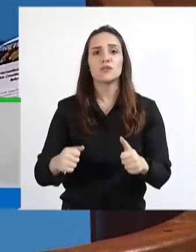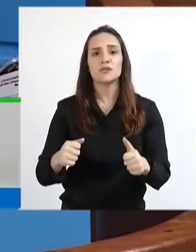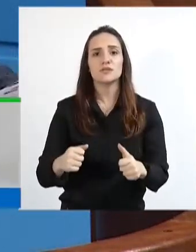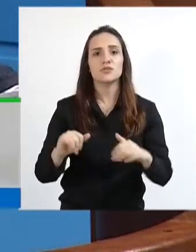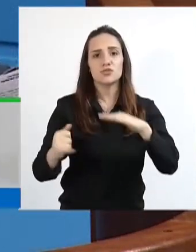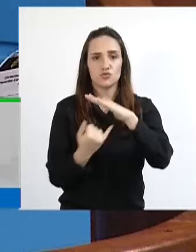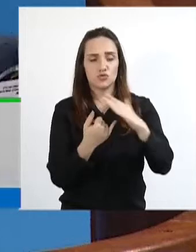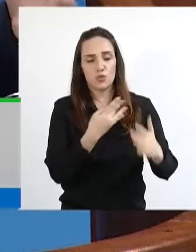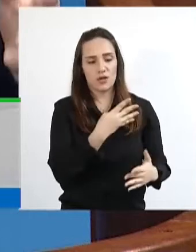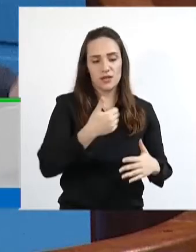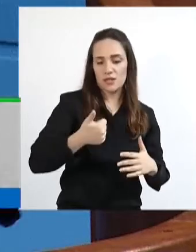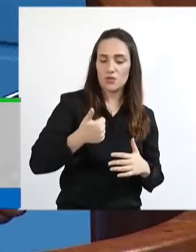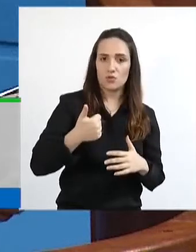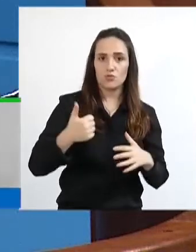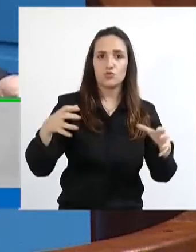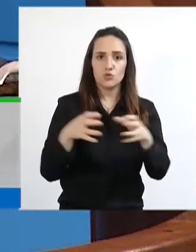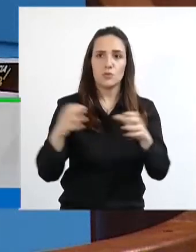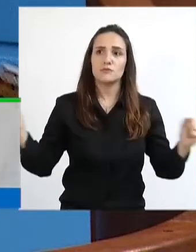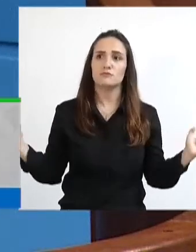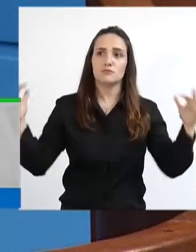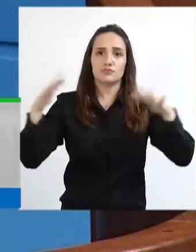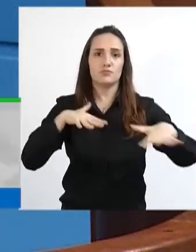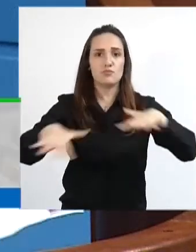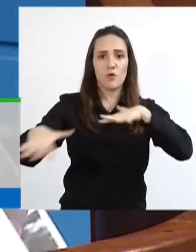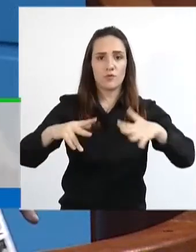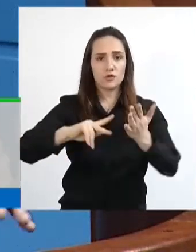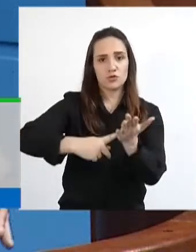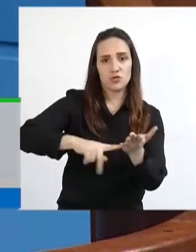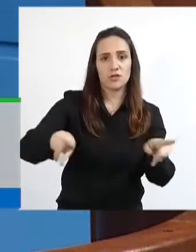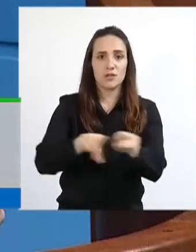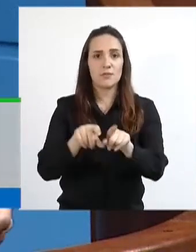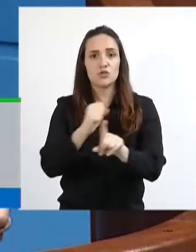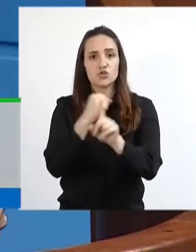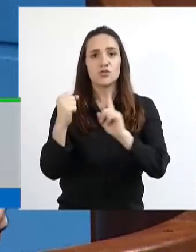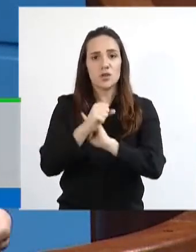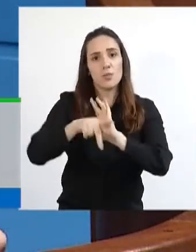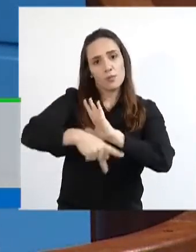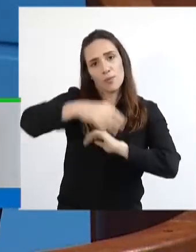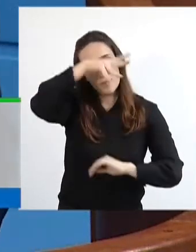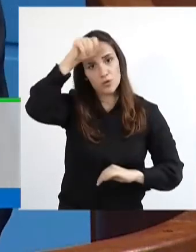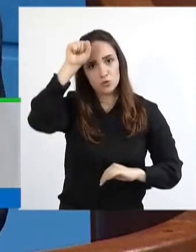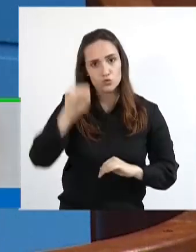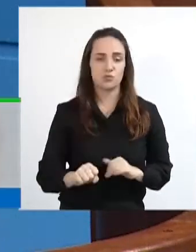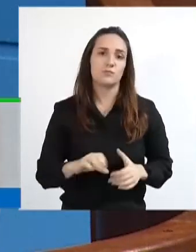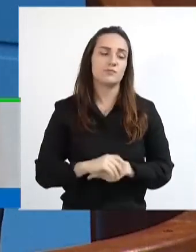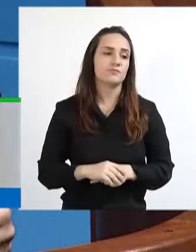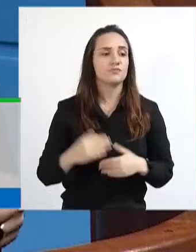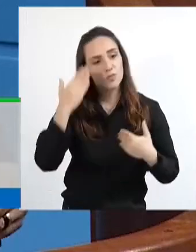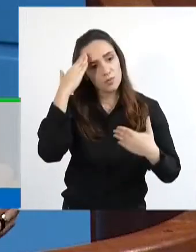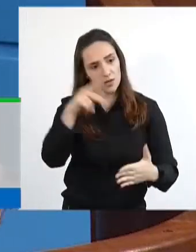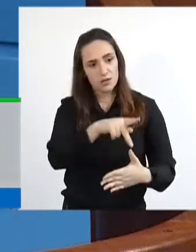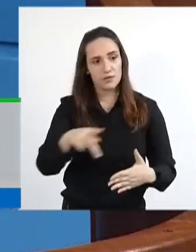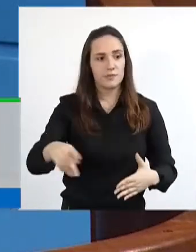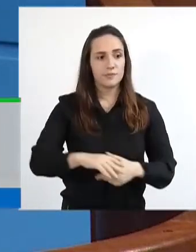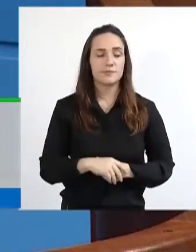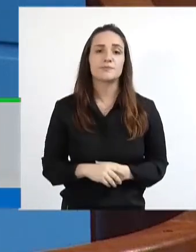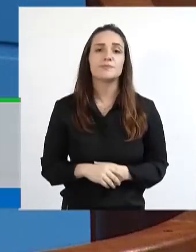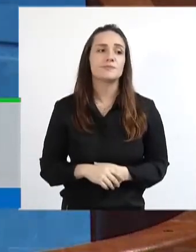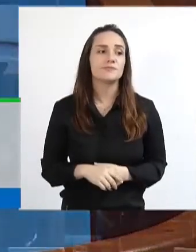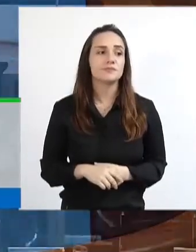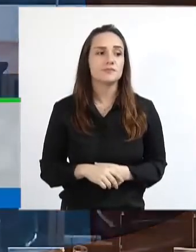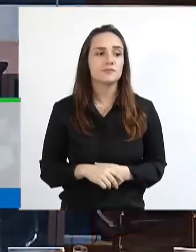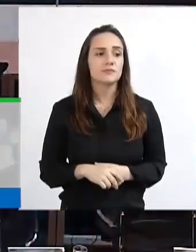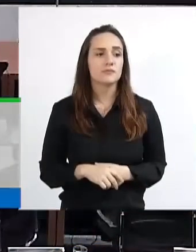41 entidades do movimento sindical e dos movimentos sociais aqui do Mato Grosso do Sul. Muito obrigado, senhor presidente.